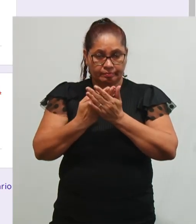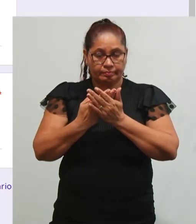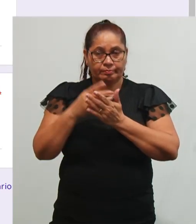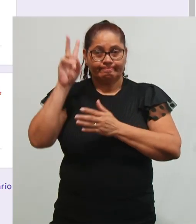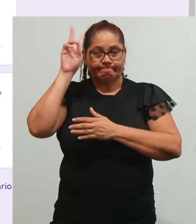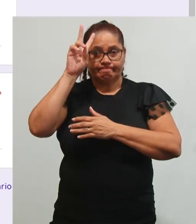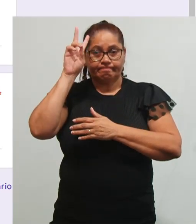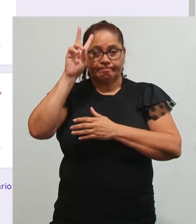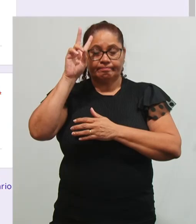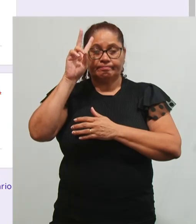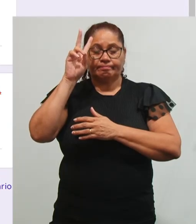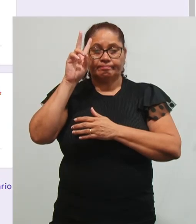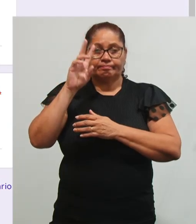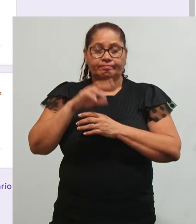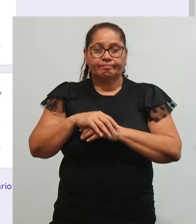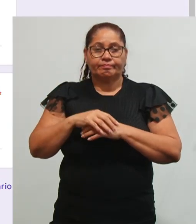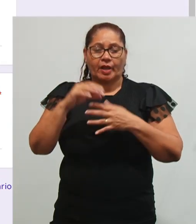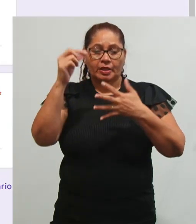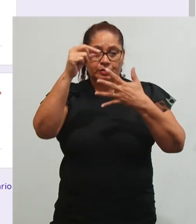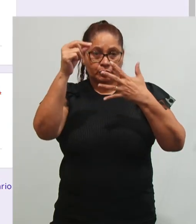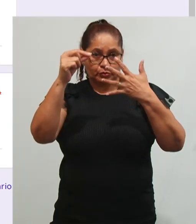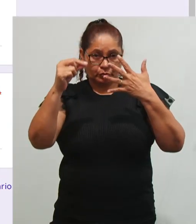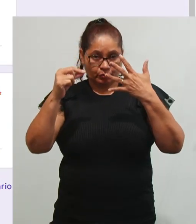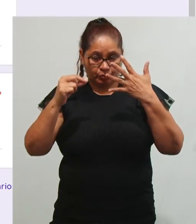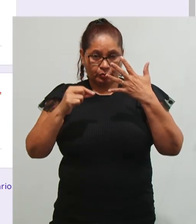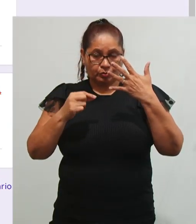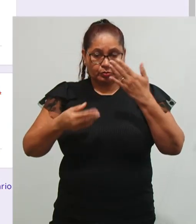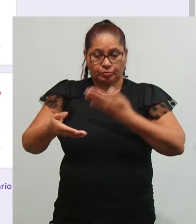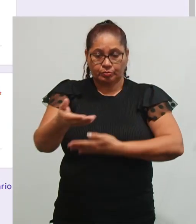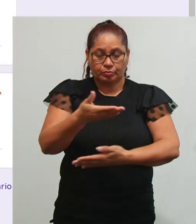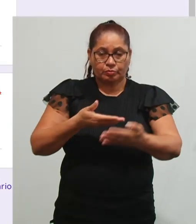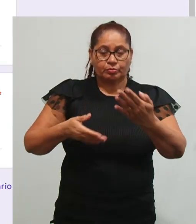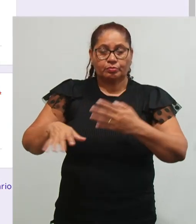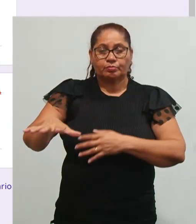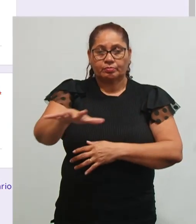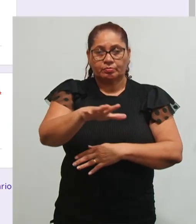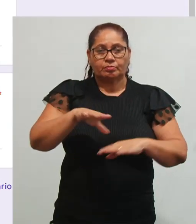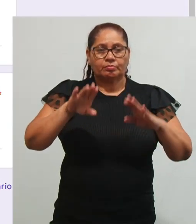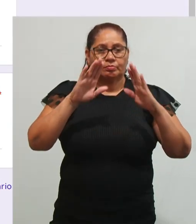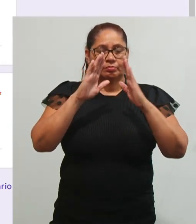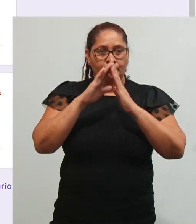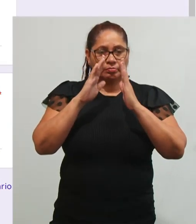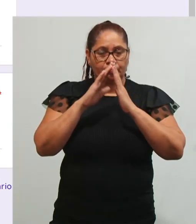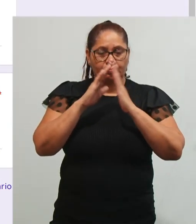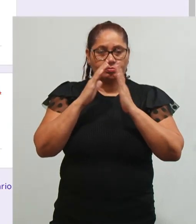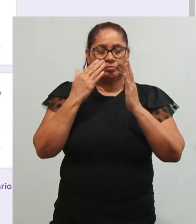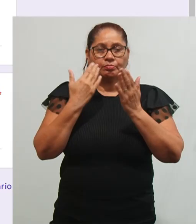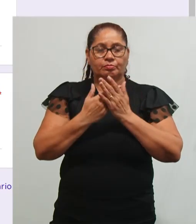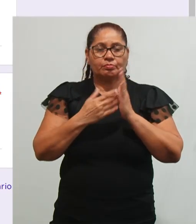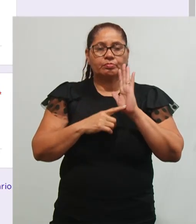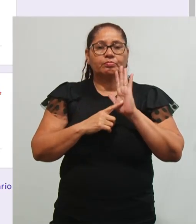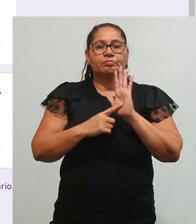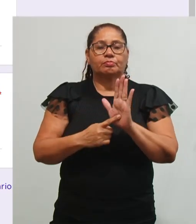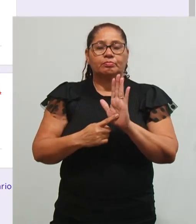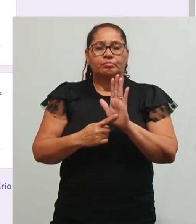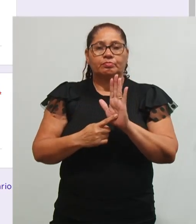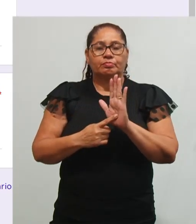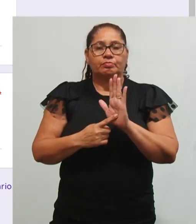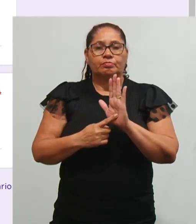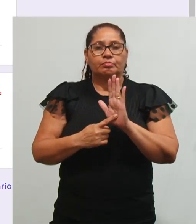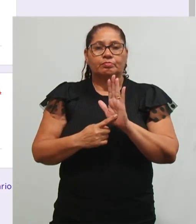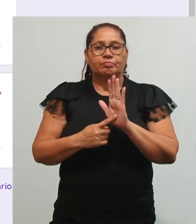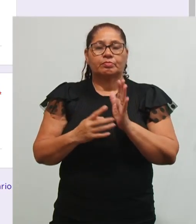história, dando ênfase aos grupos sociais que interagem no espaço escolar. E apresentar os conceitos de